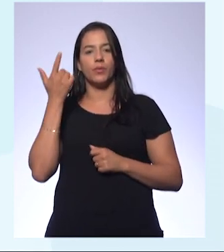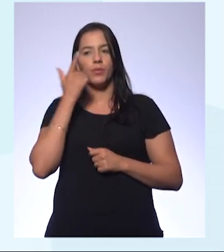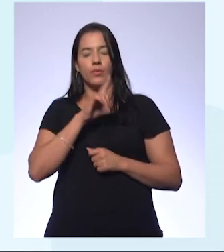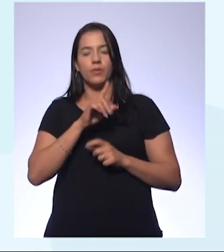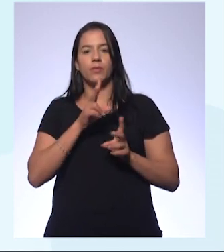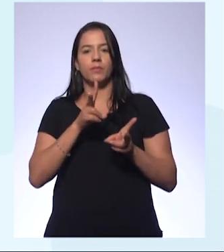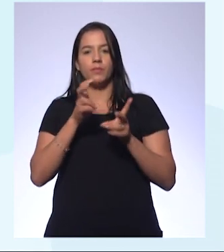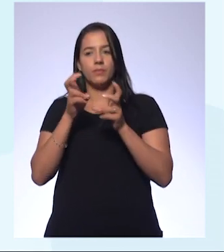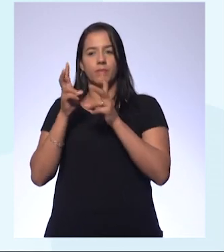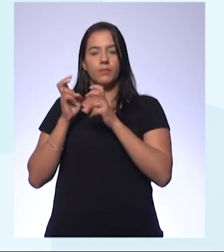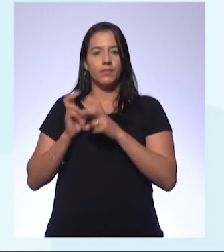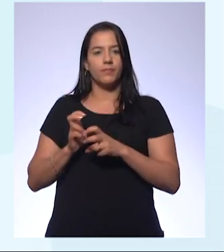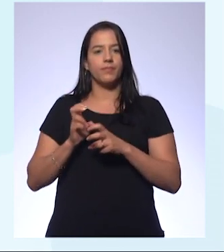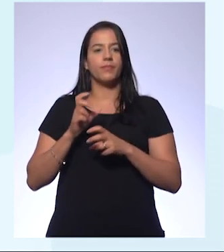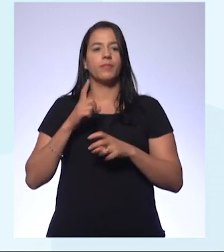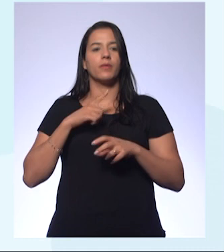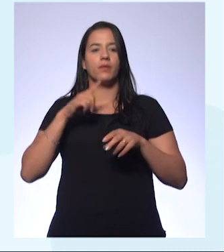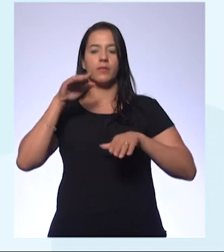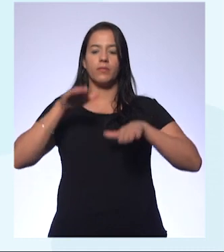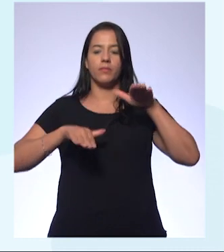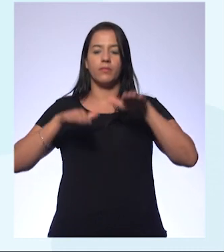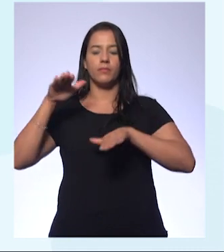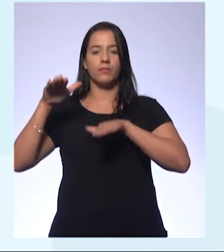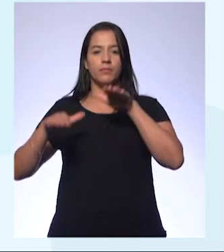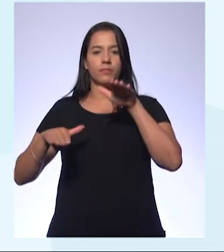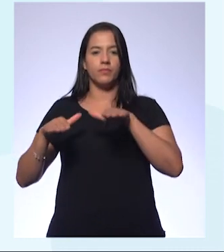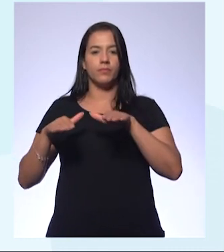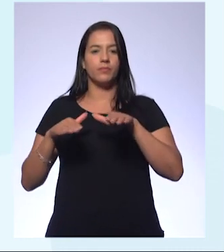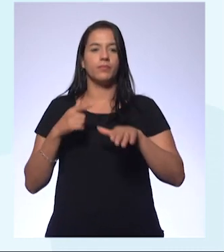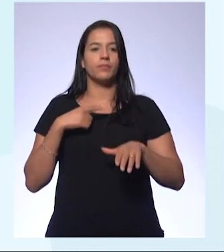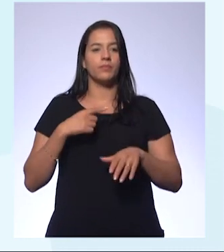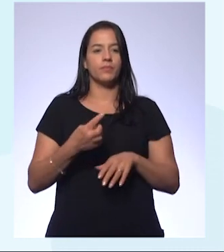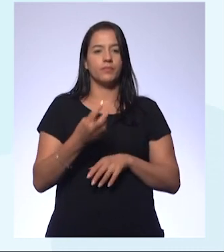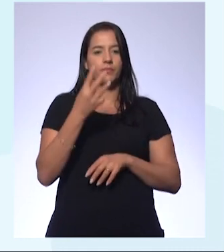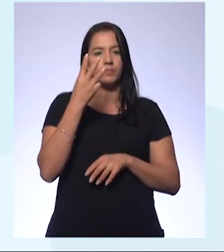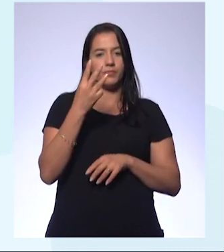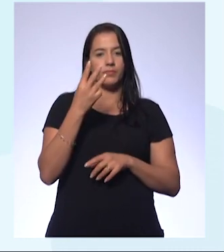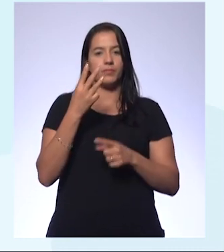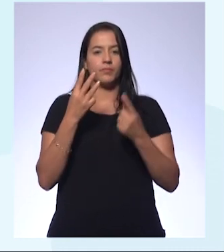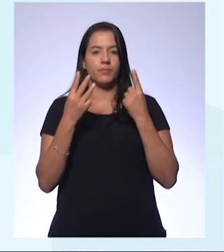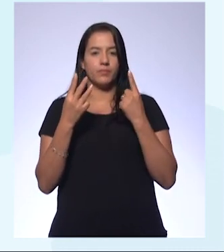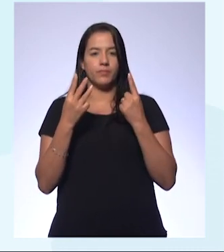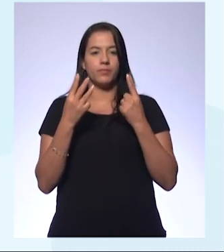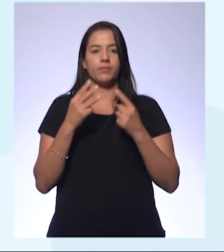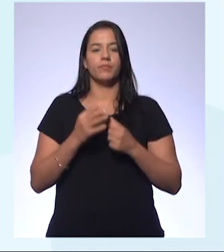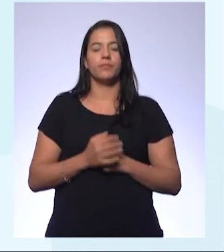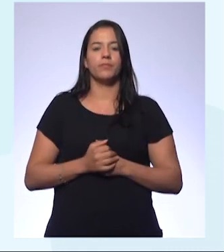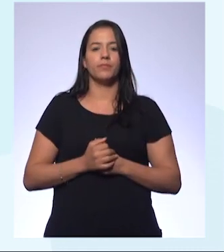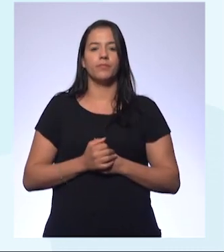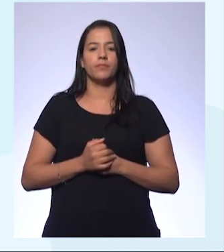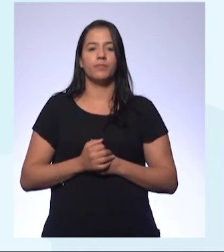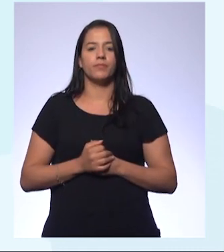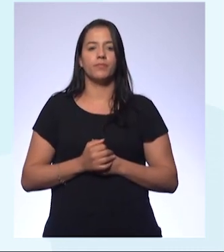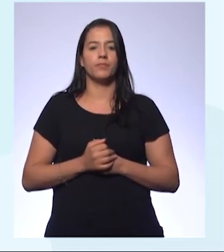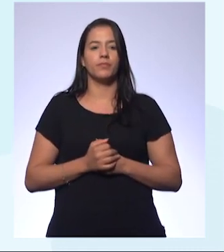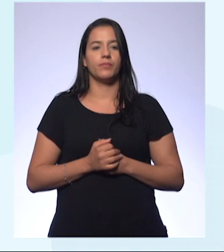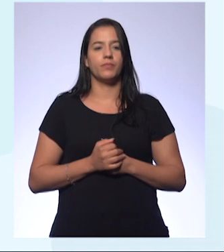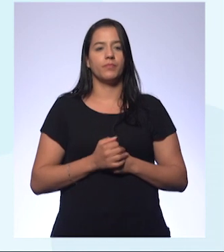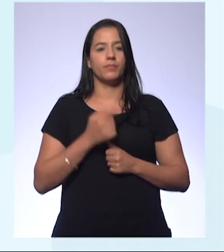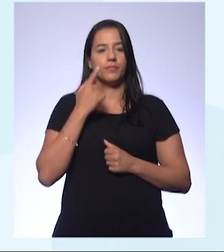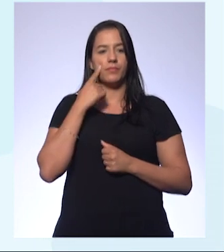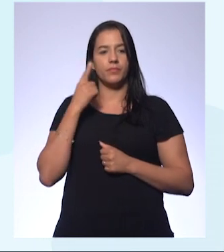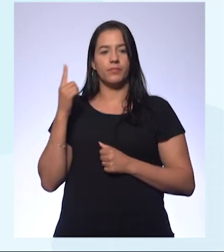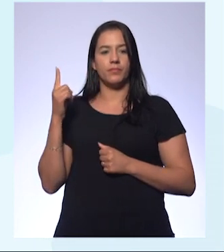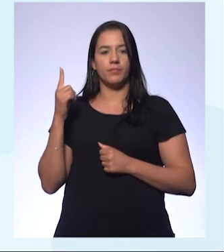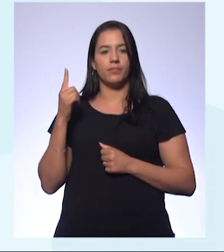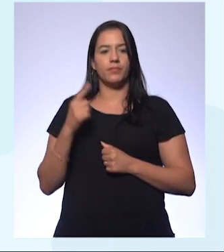perceber aí que existe uma proporção de 3:1. Então, pode clicar na